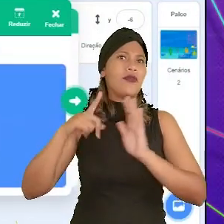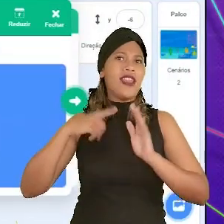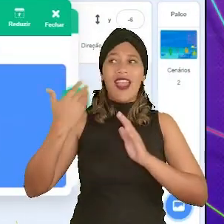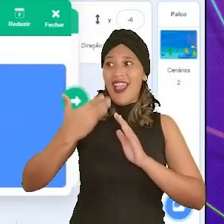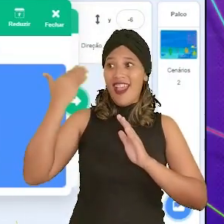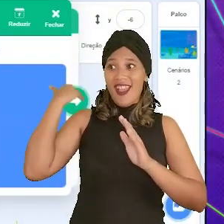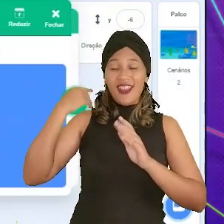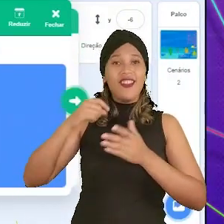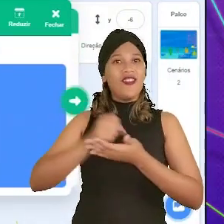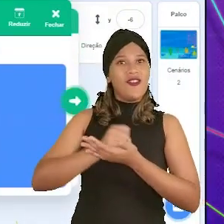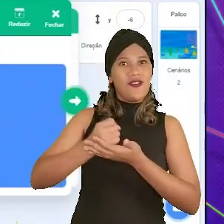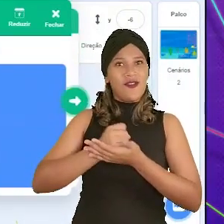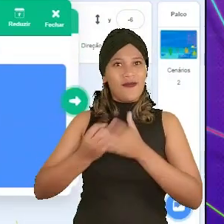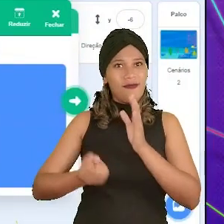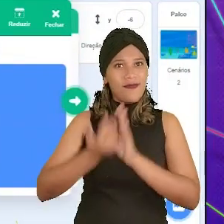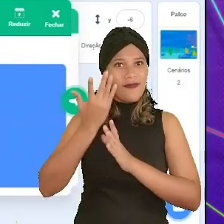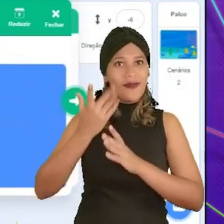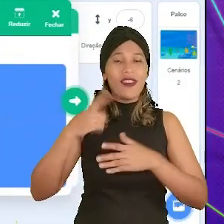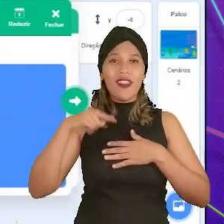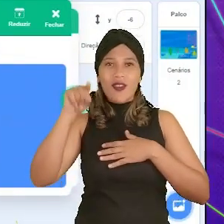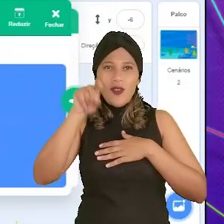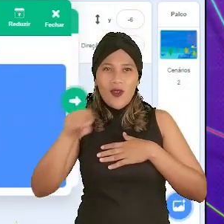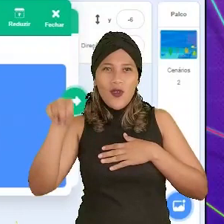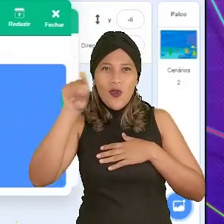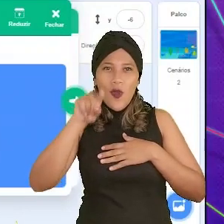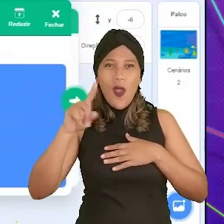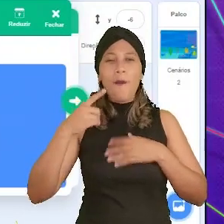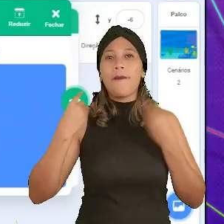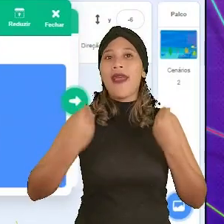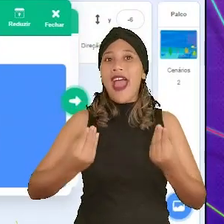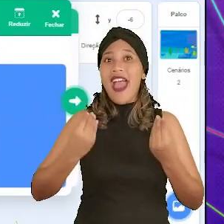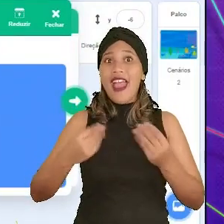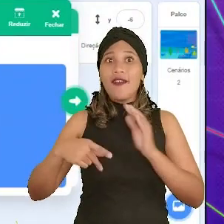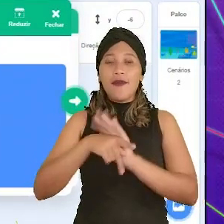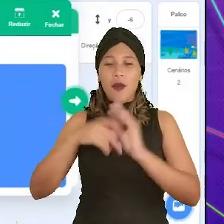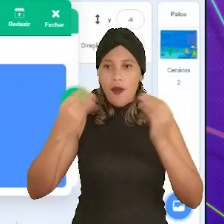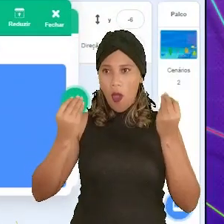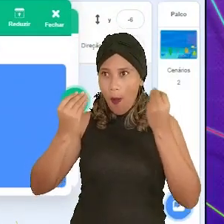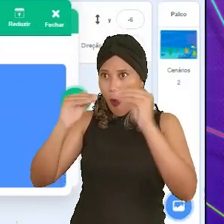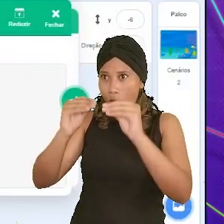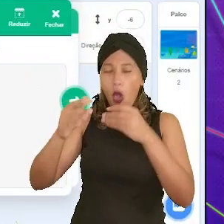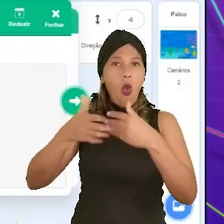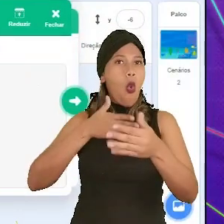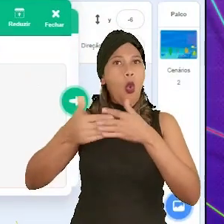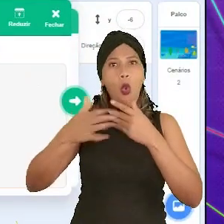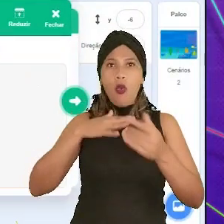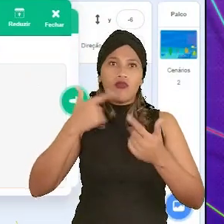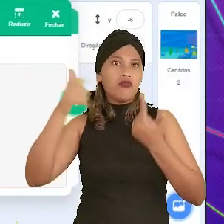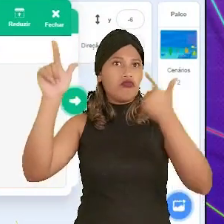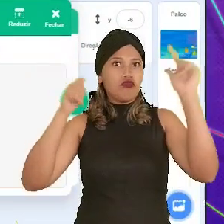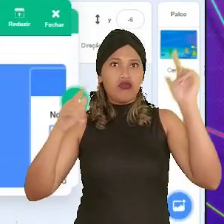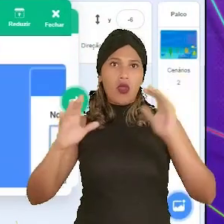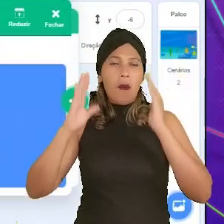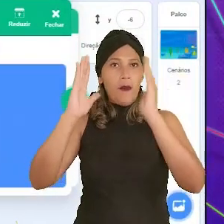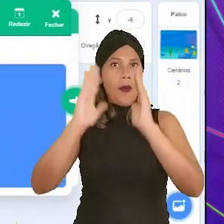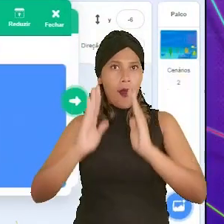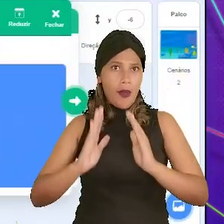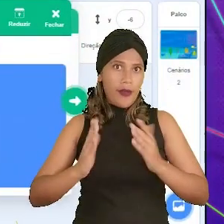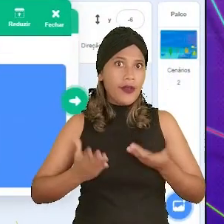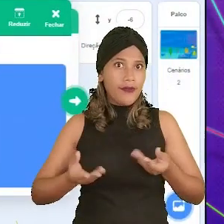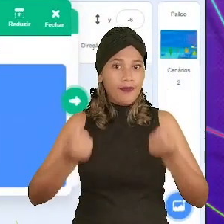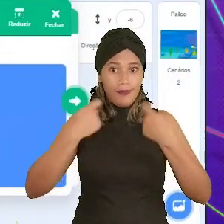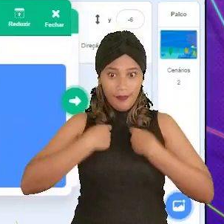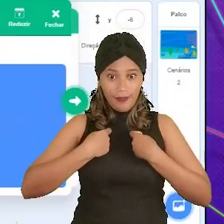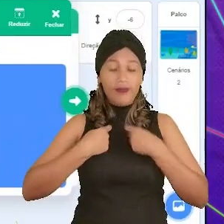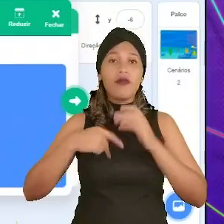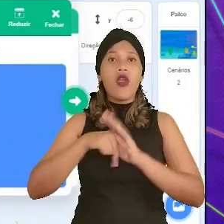nosso joguinho. Esse formato mais arredondado é para a gente conseguir colocar uma variável dentro de qualquer outro bloco que o Scratch dá